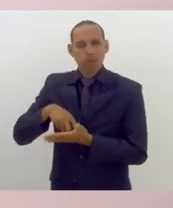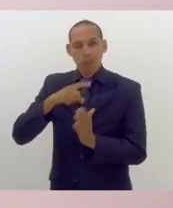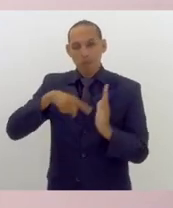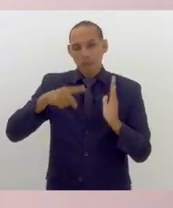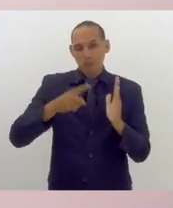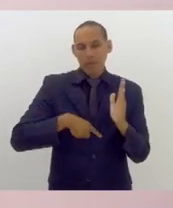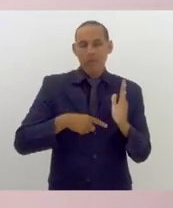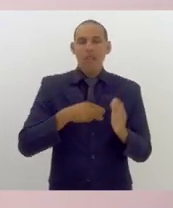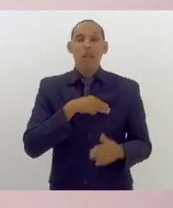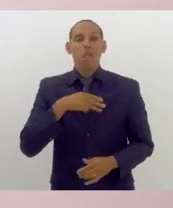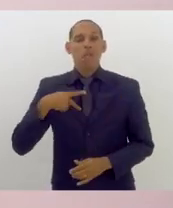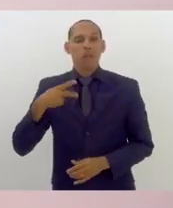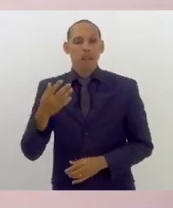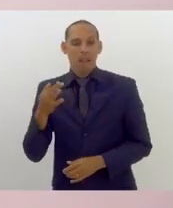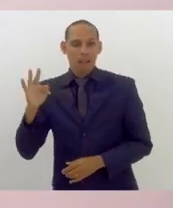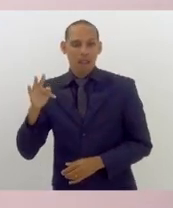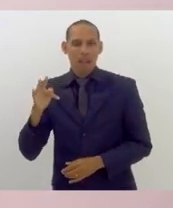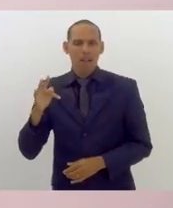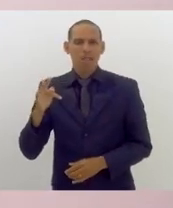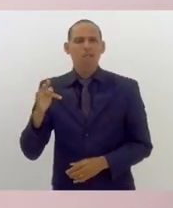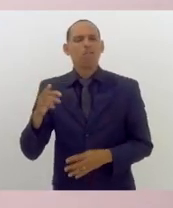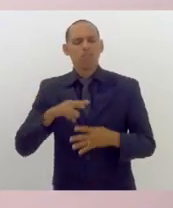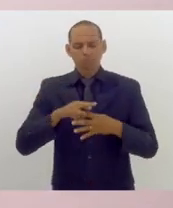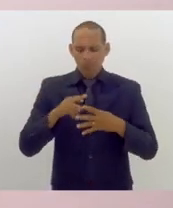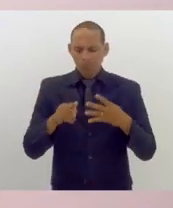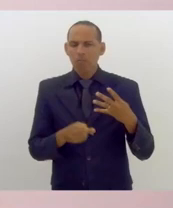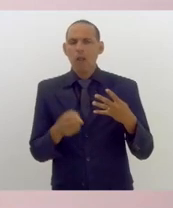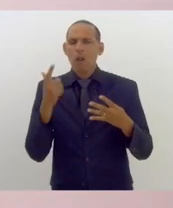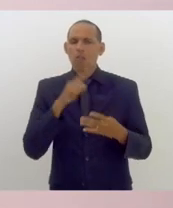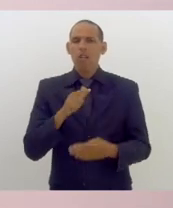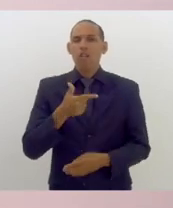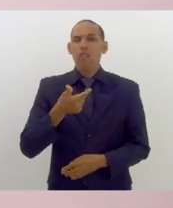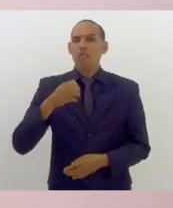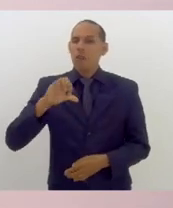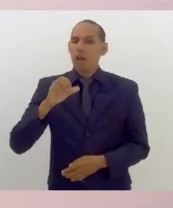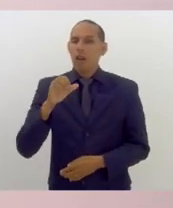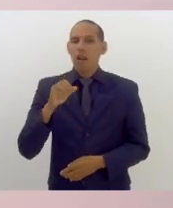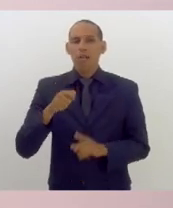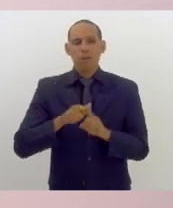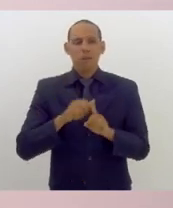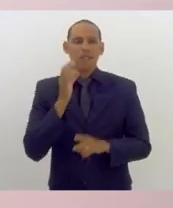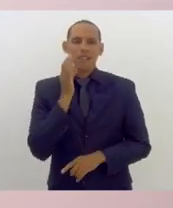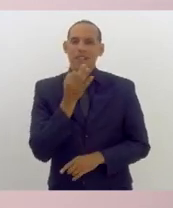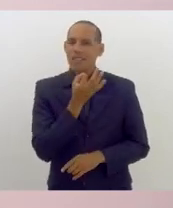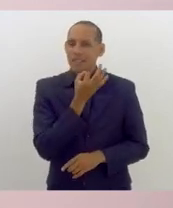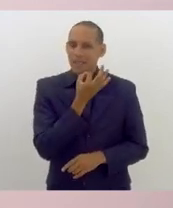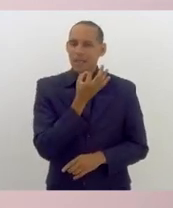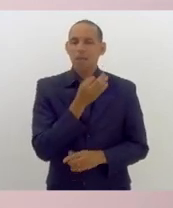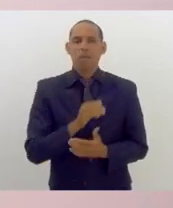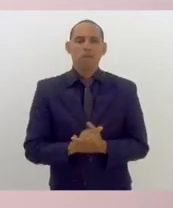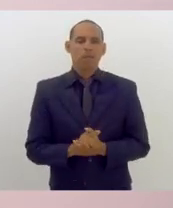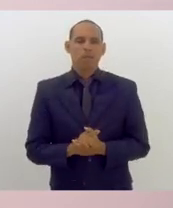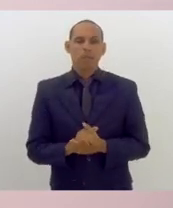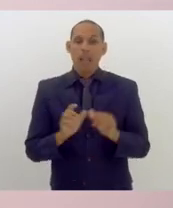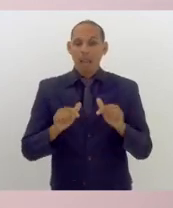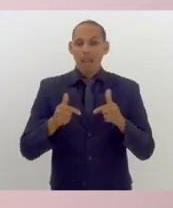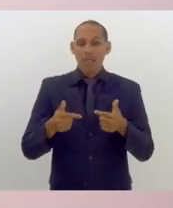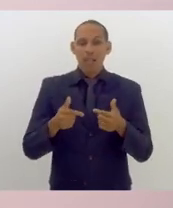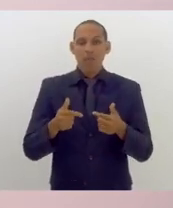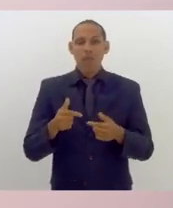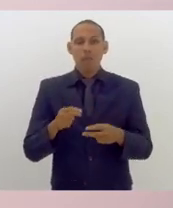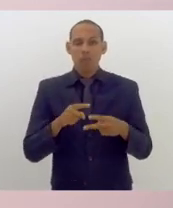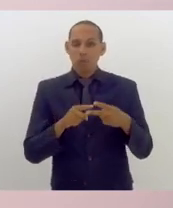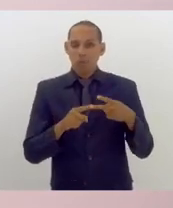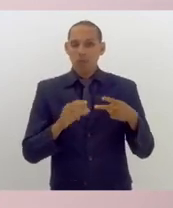o Ministério Público Federal recorreu em 29 de setembro estando respectivas ações civis públicas